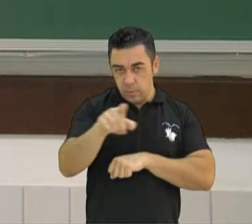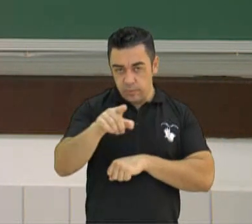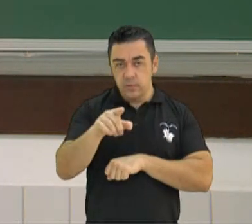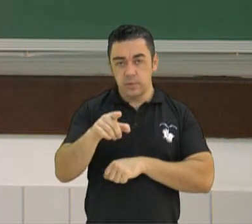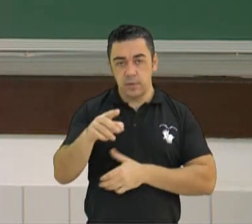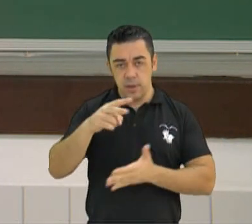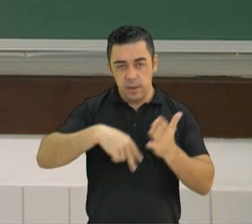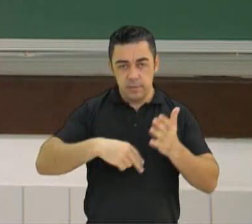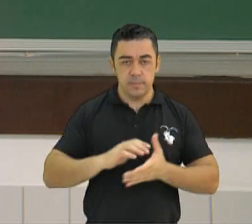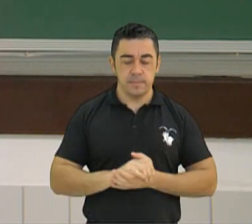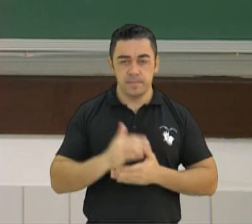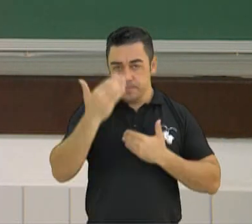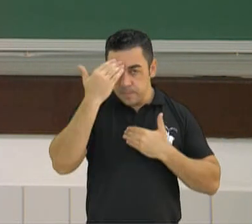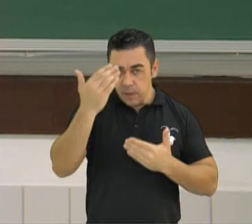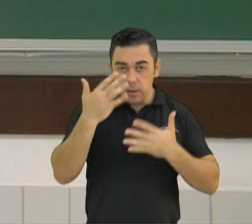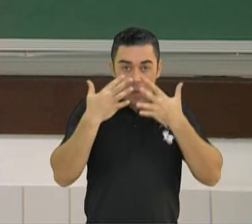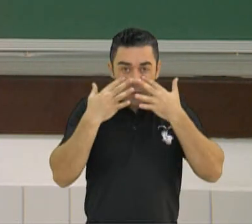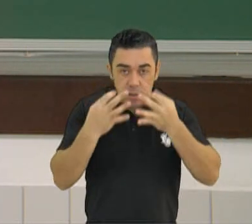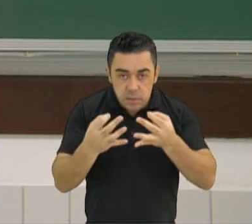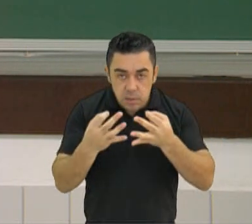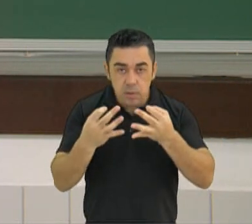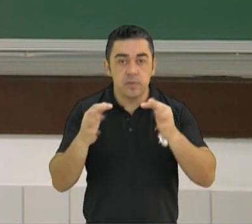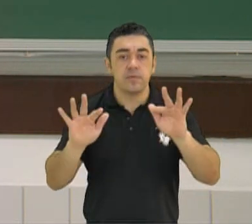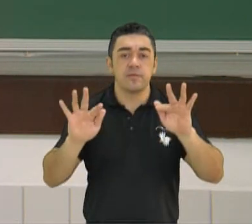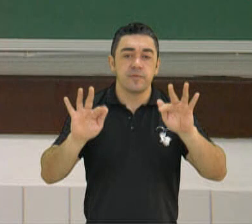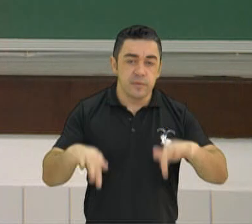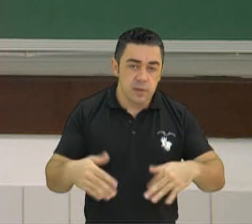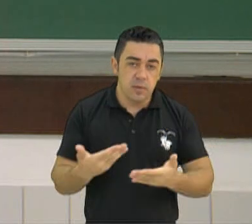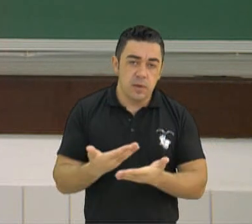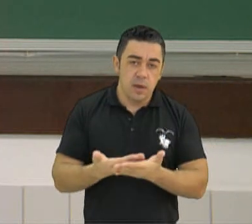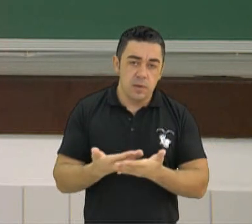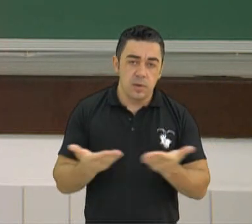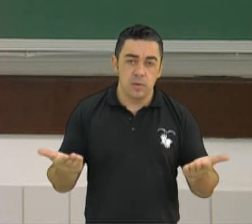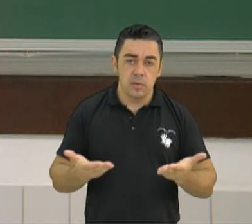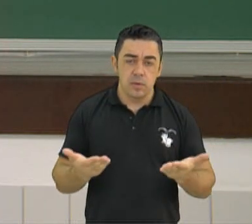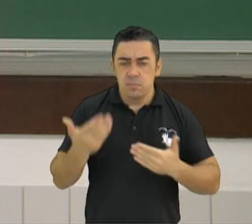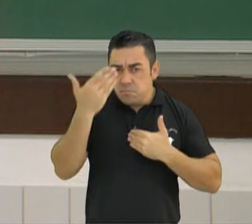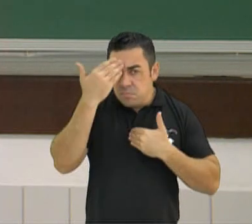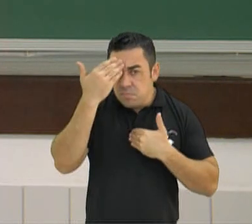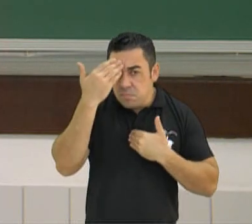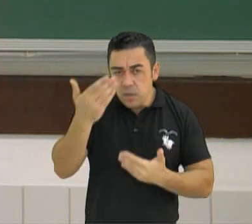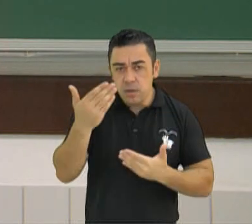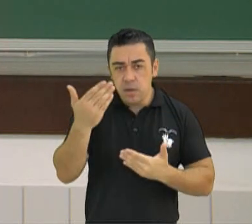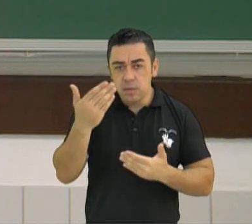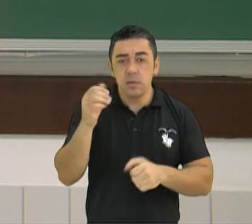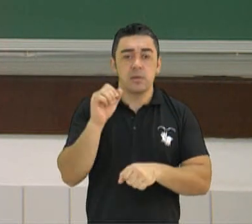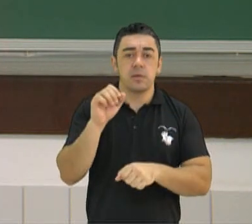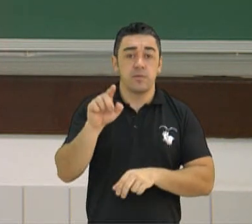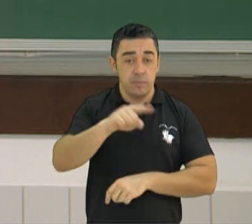vocês. Agradeço a sua atenção, estamos chegando ao fim de mais uma aula. Muito obrigado,